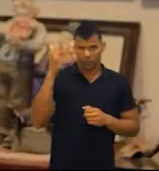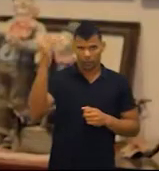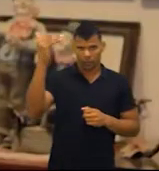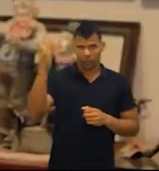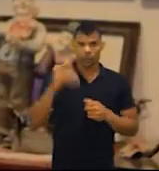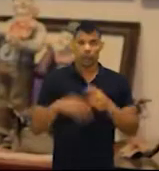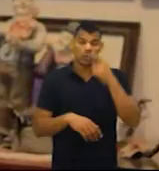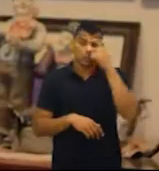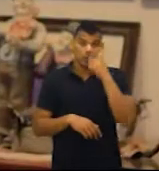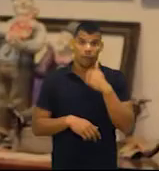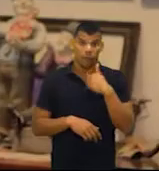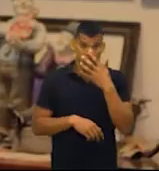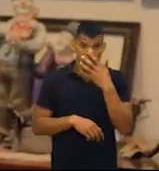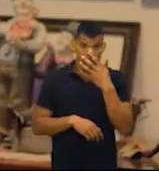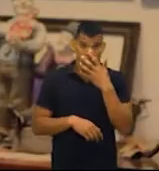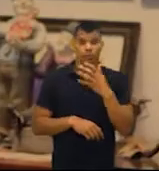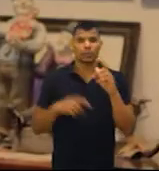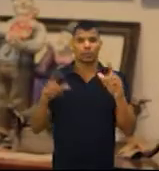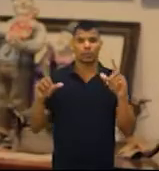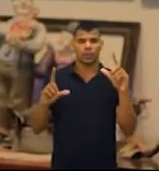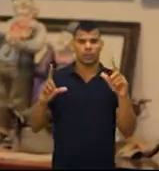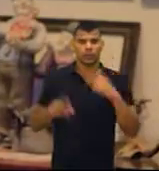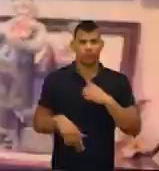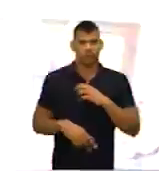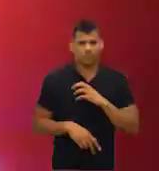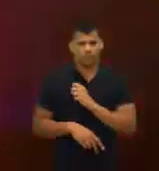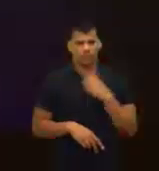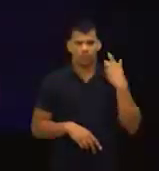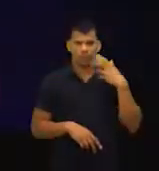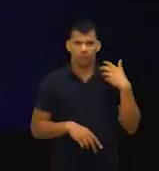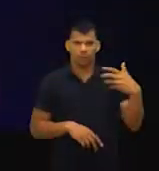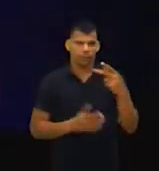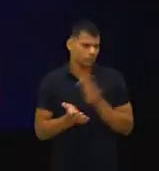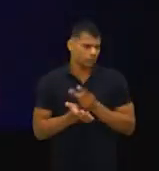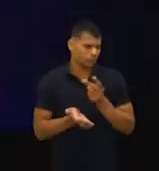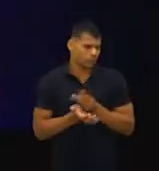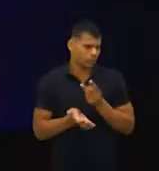acompanhava muito pela televisão, sempre fui muito apaixonado por música.